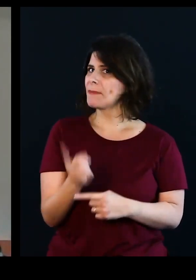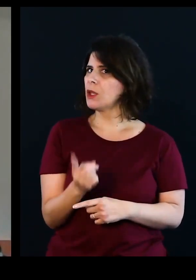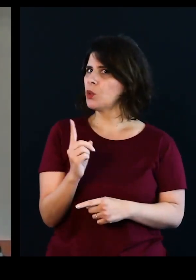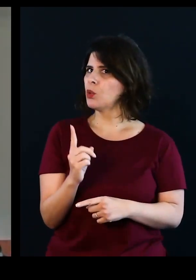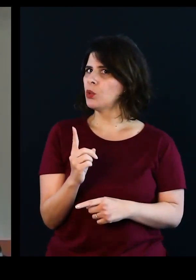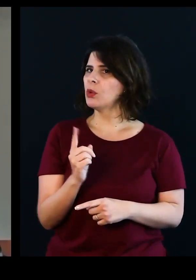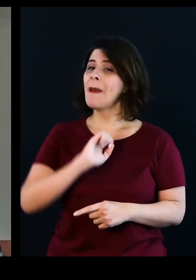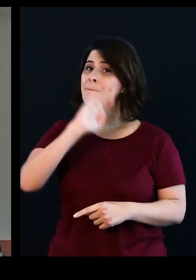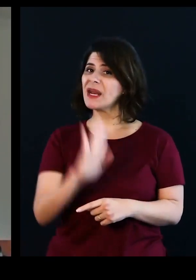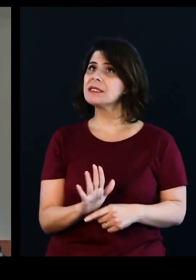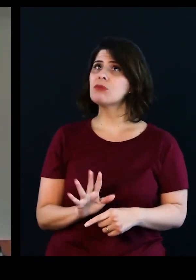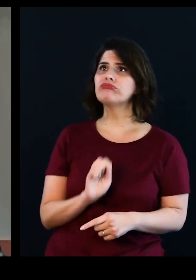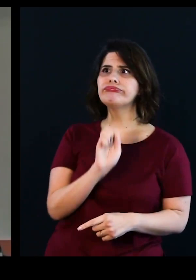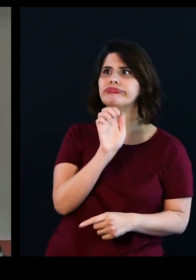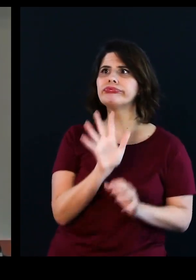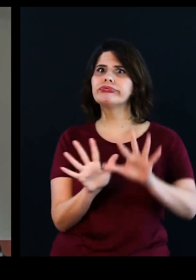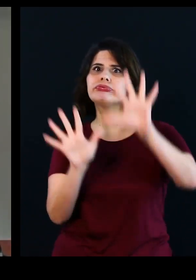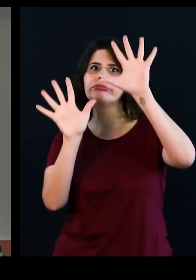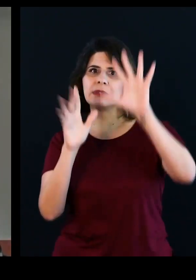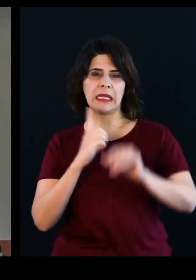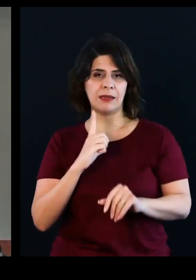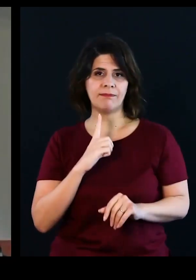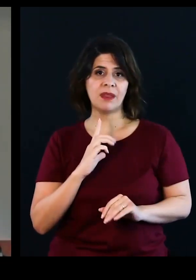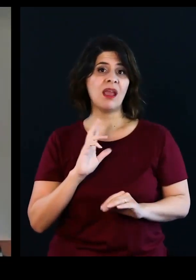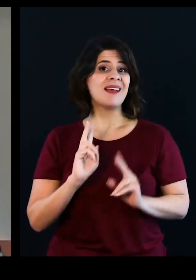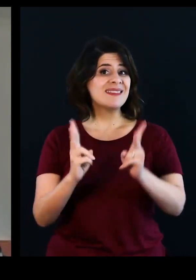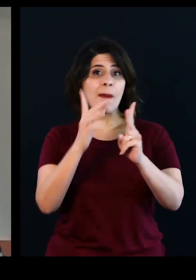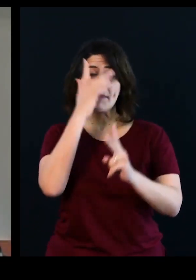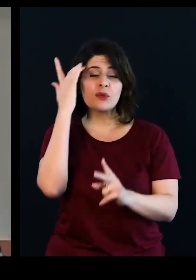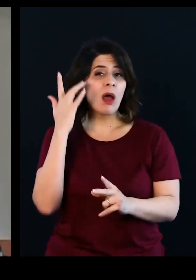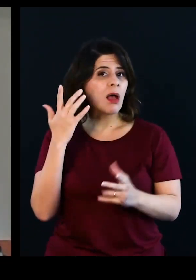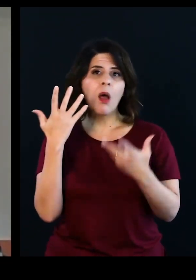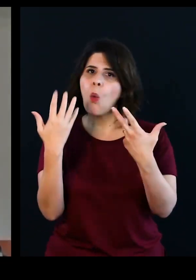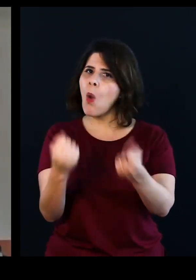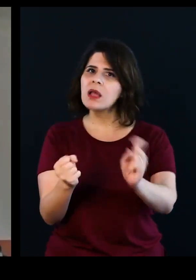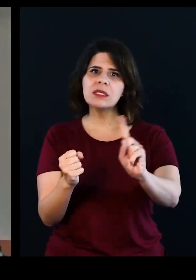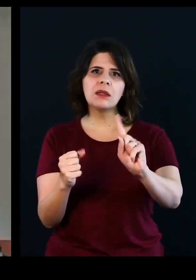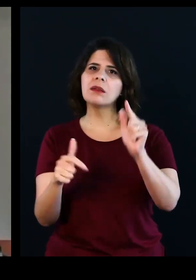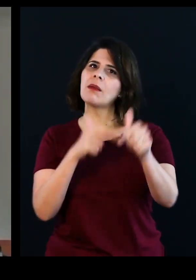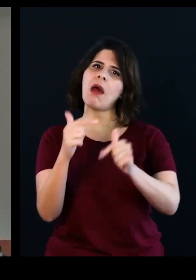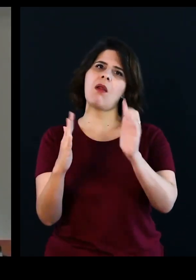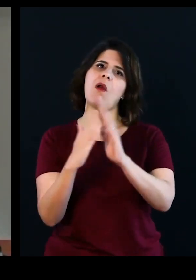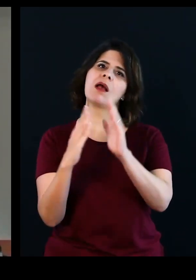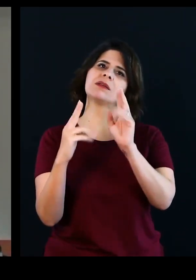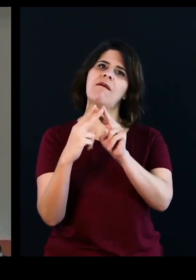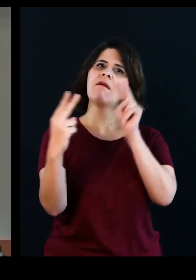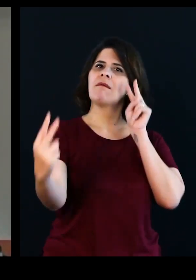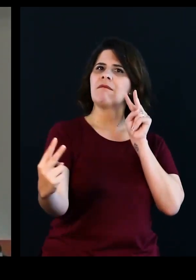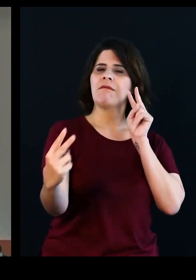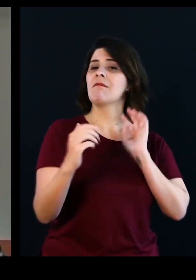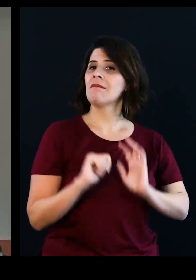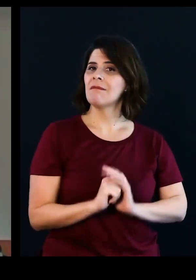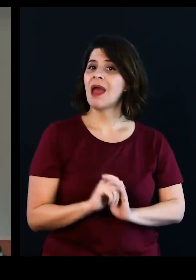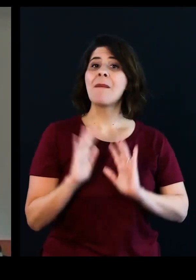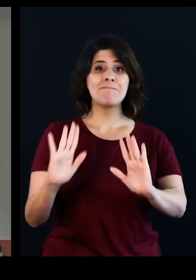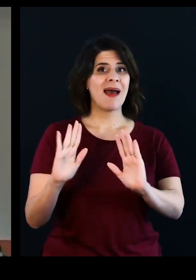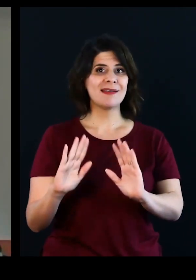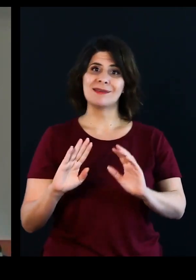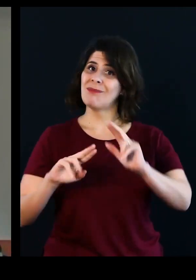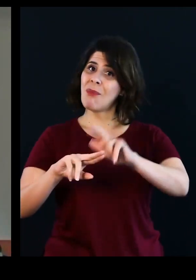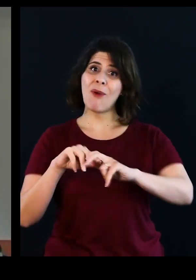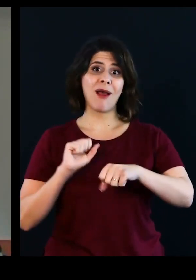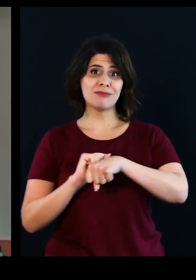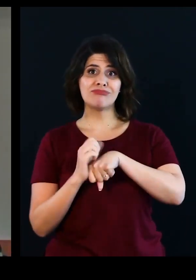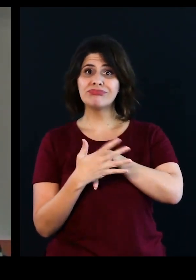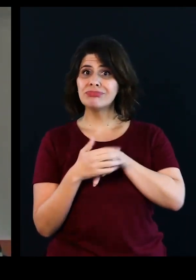e sempre houve muita resistência ao trabalho remoto. E esse isolamento, essa pandemia, provocou uma aceleração